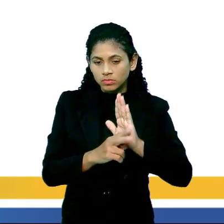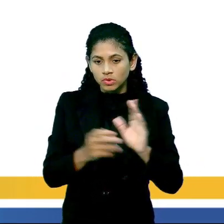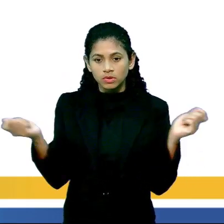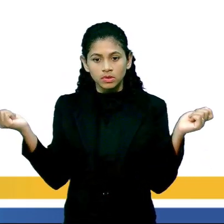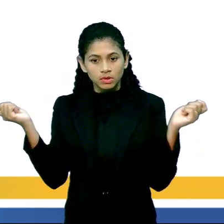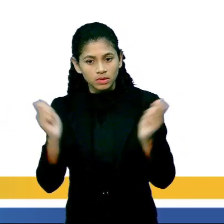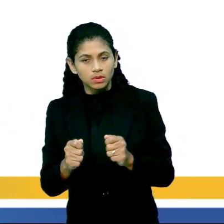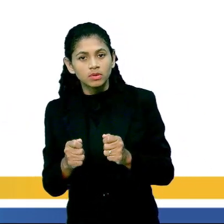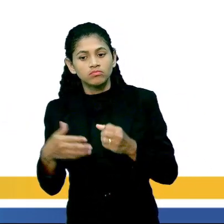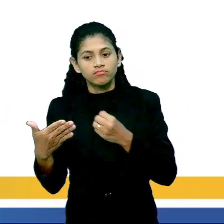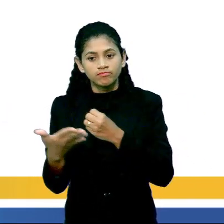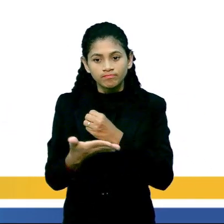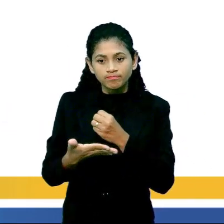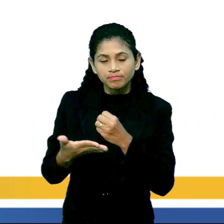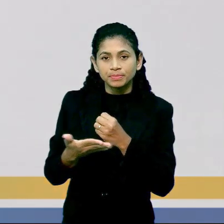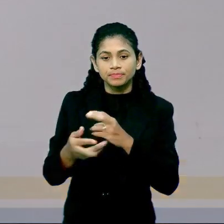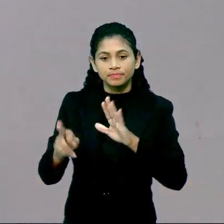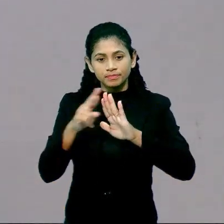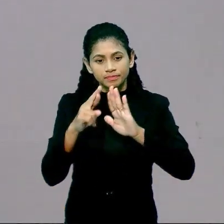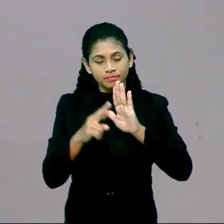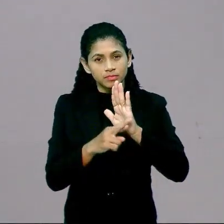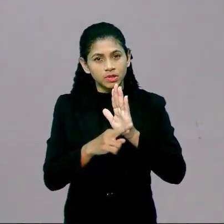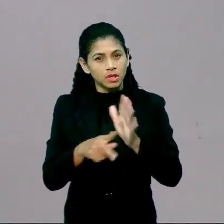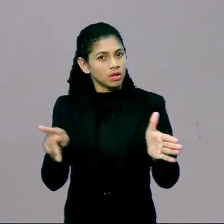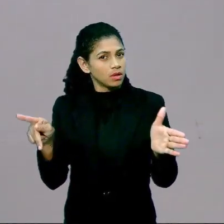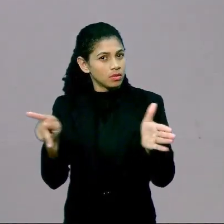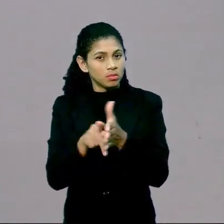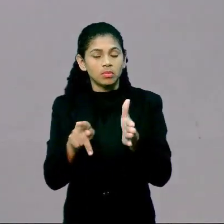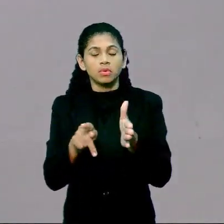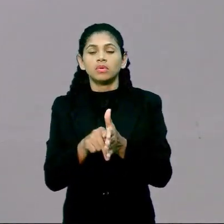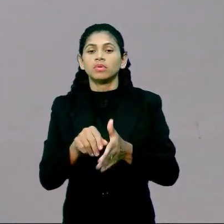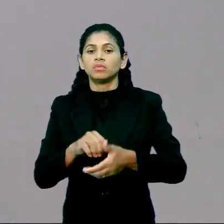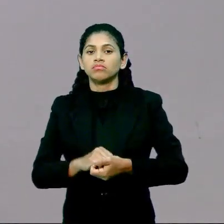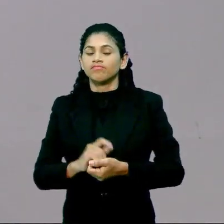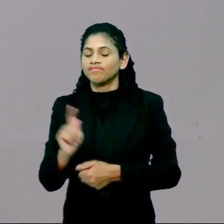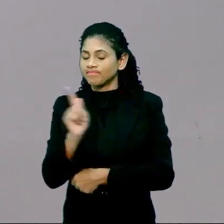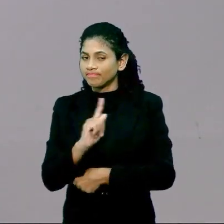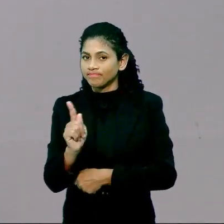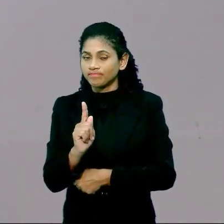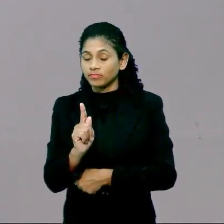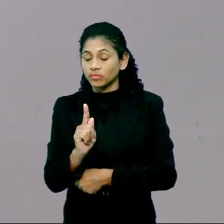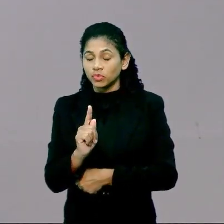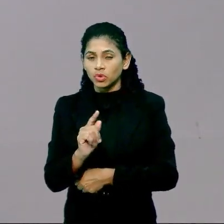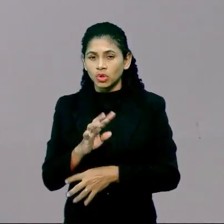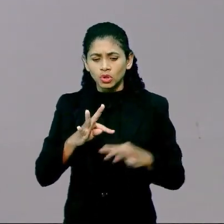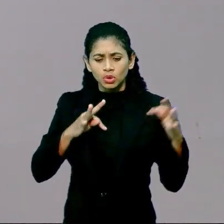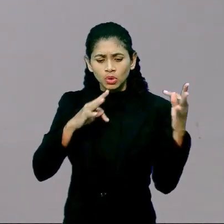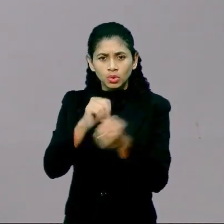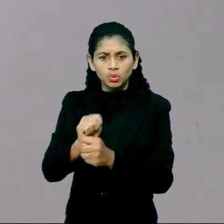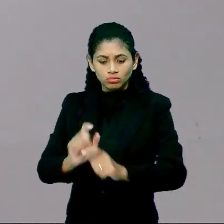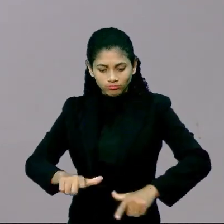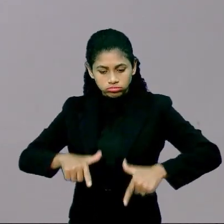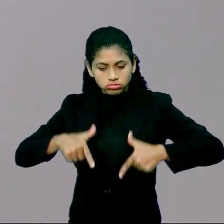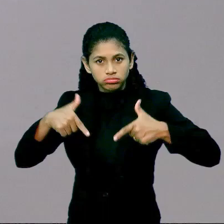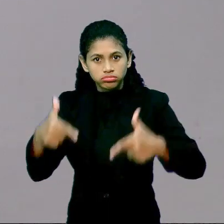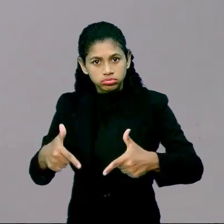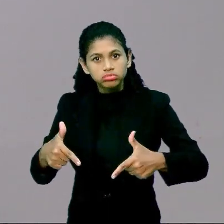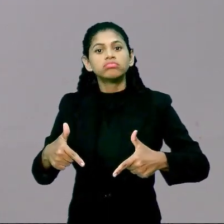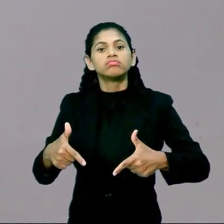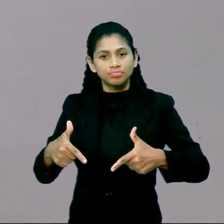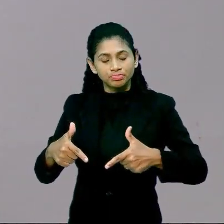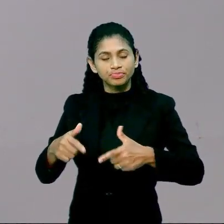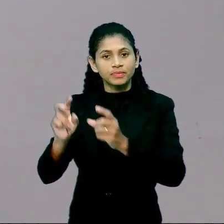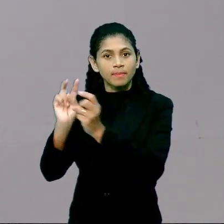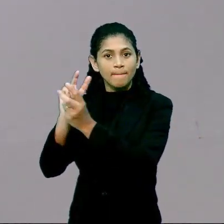possibilitou o estabelecimento de regras e códigos próprios. Não, toda a luta da capoeira foi uma luta. Por